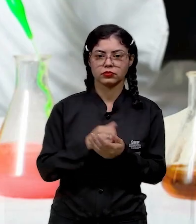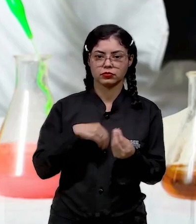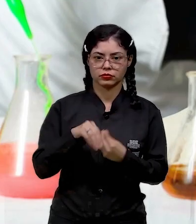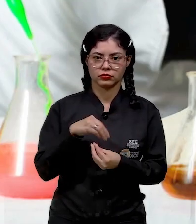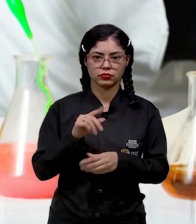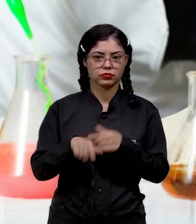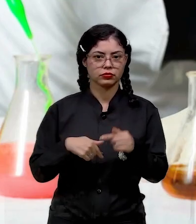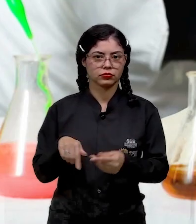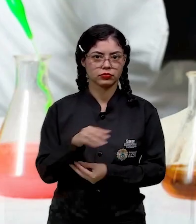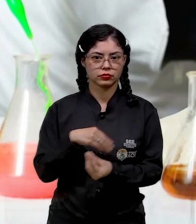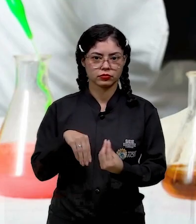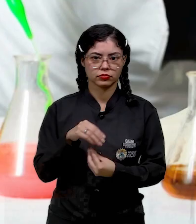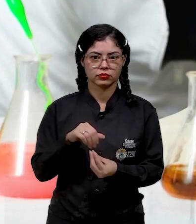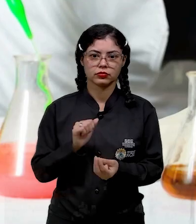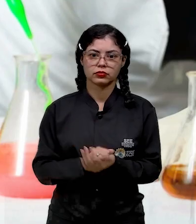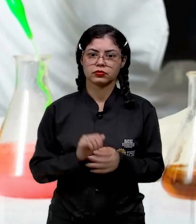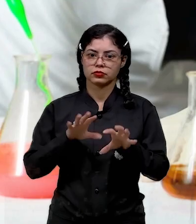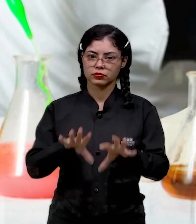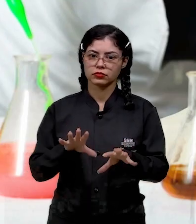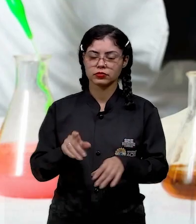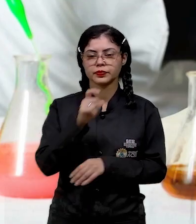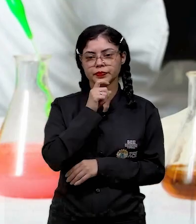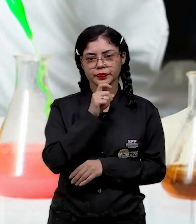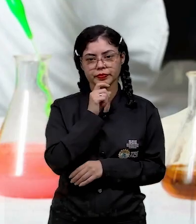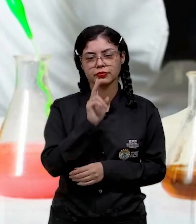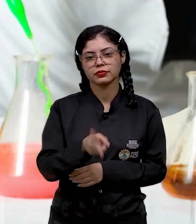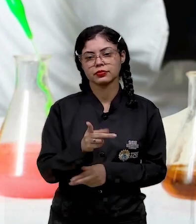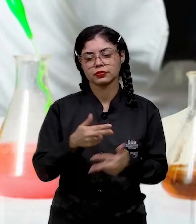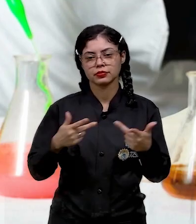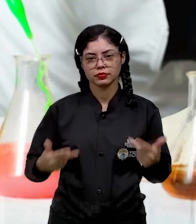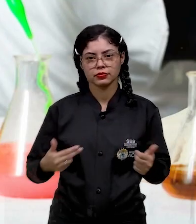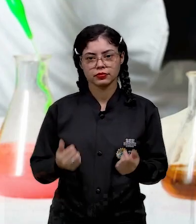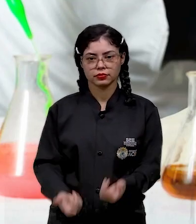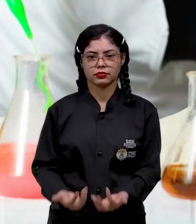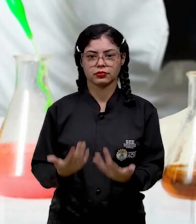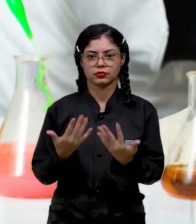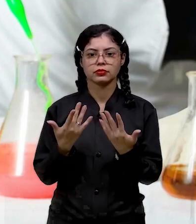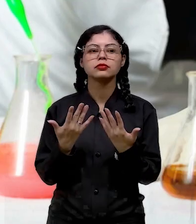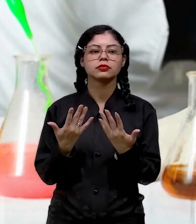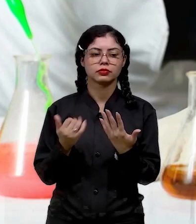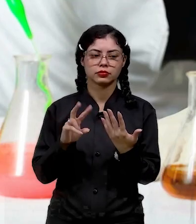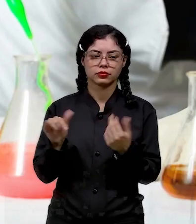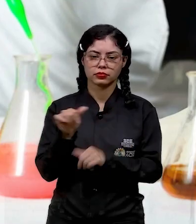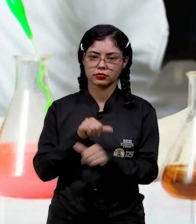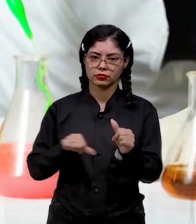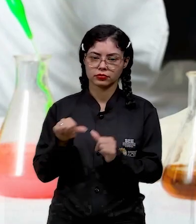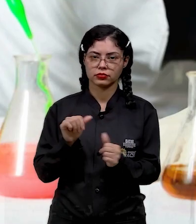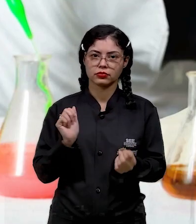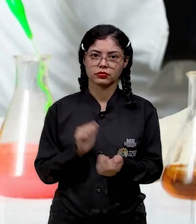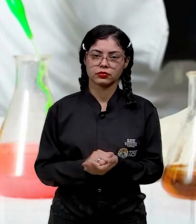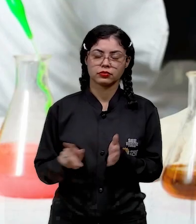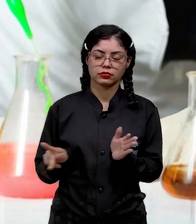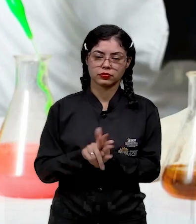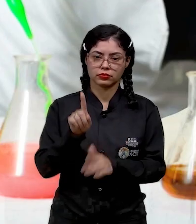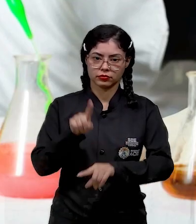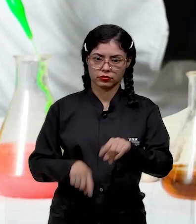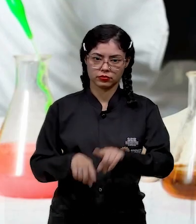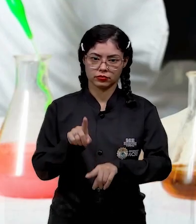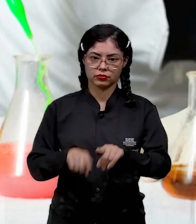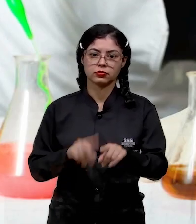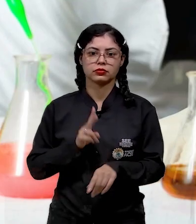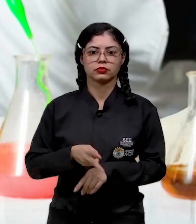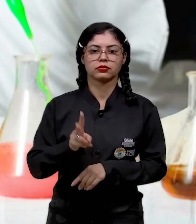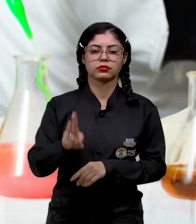envolvida. E a 5, né, fazer o gelo, é a mesma coisa ali de ferver a água, né, ela só vai mudar o seu estado da matéria, mas ela